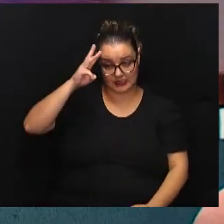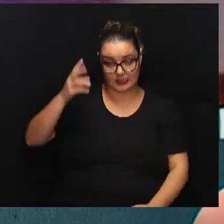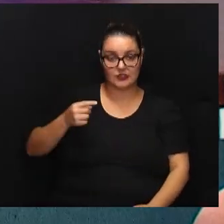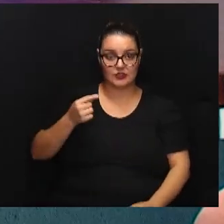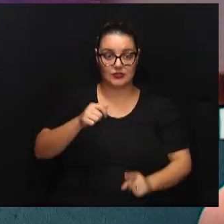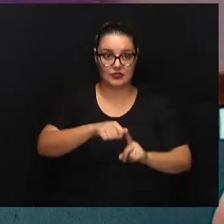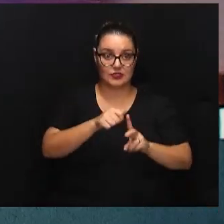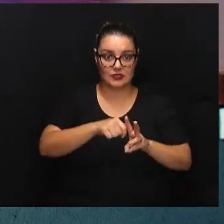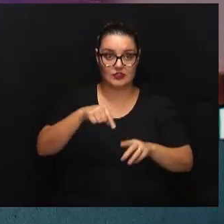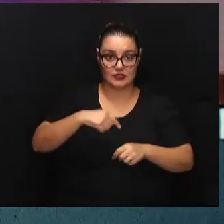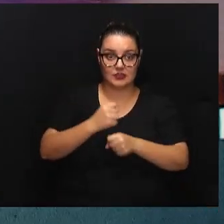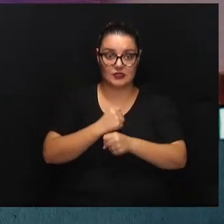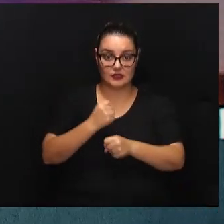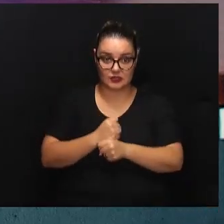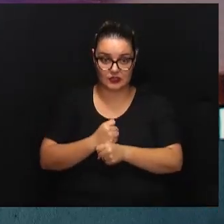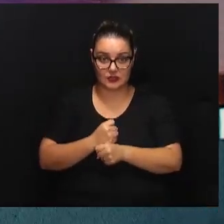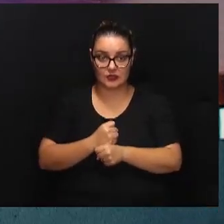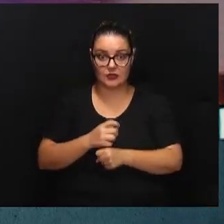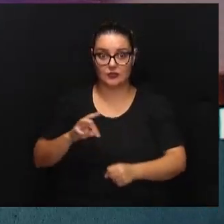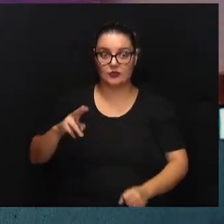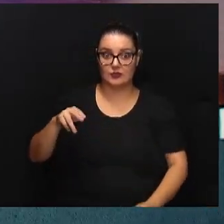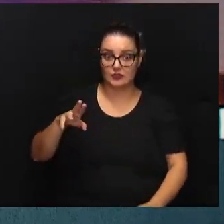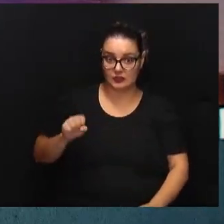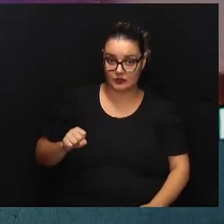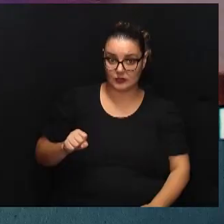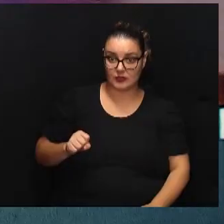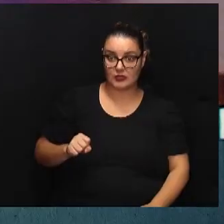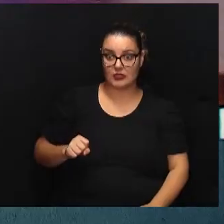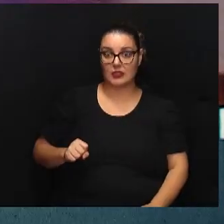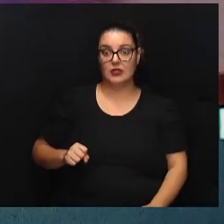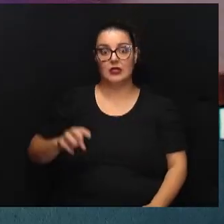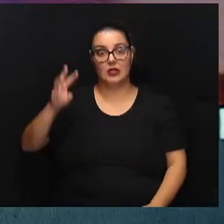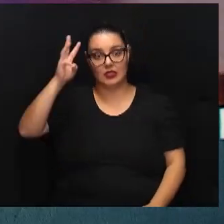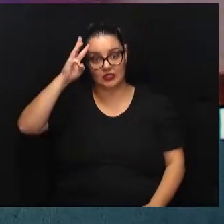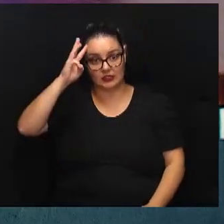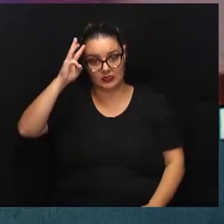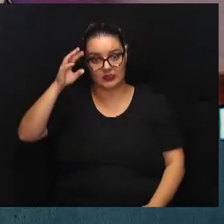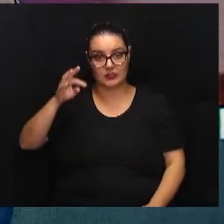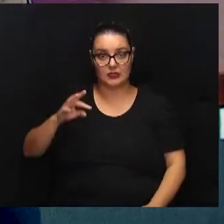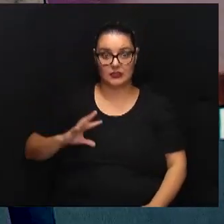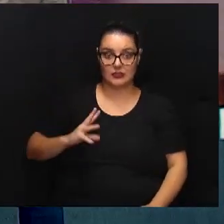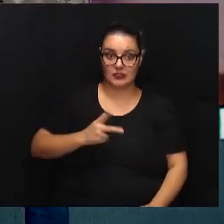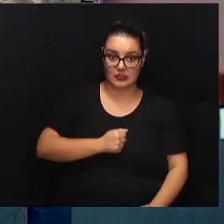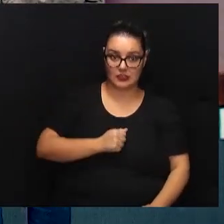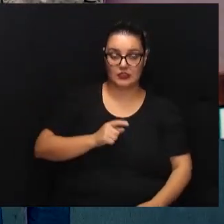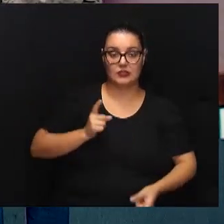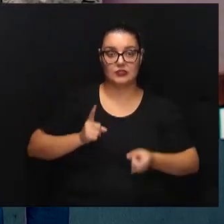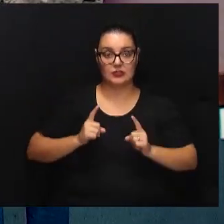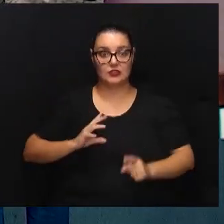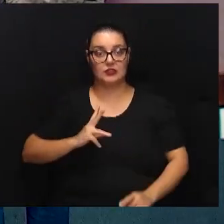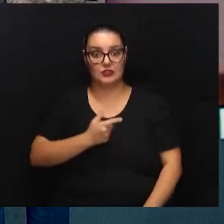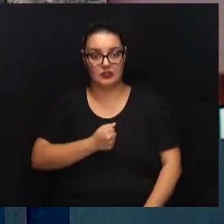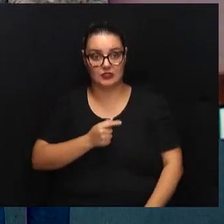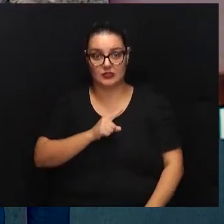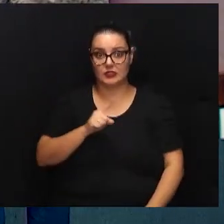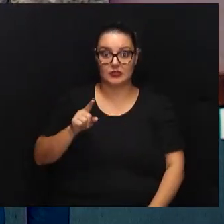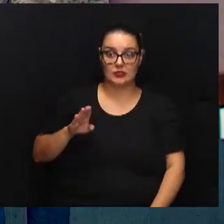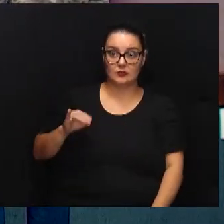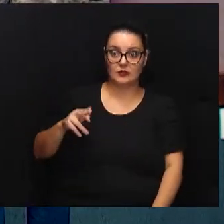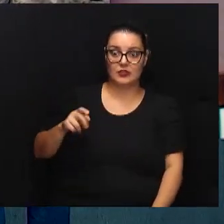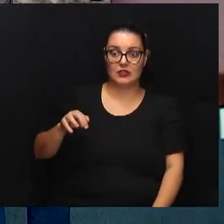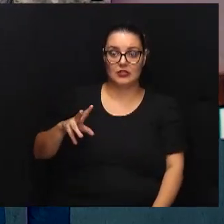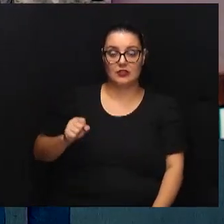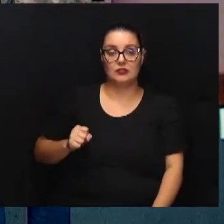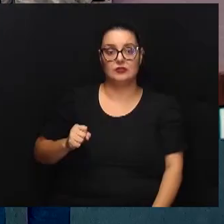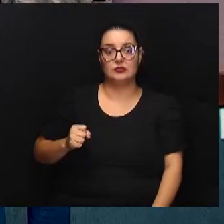com a terça trans. Então é para travestis, trans e não binários, com valores diferenciados do que a gente